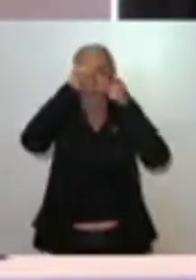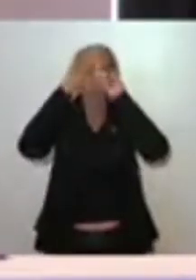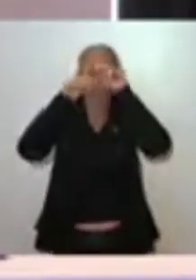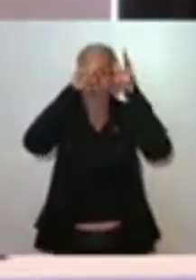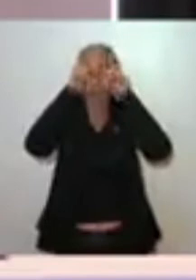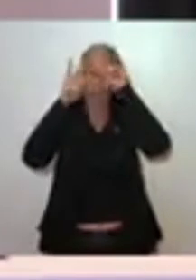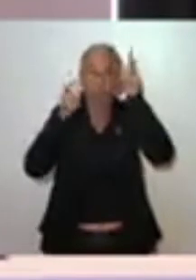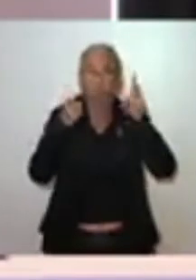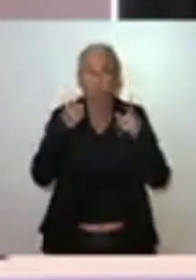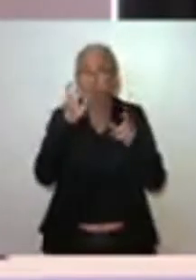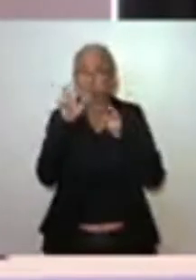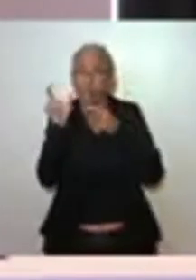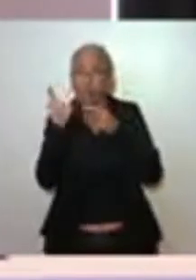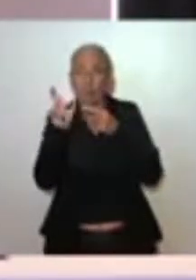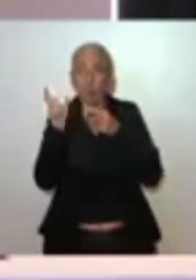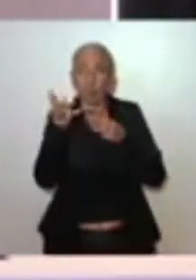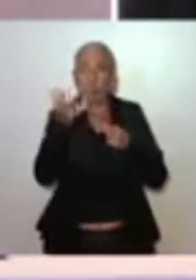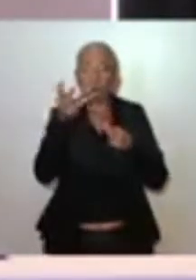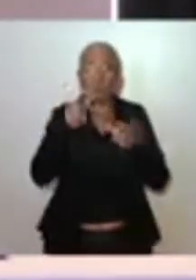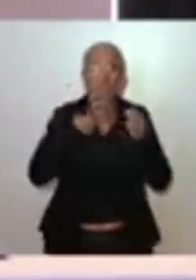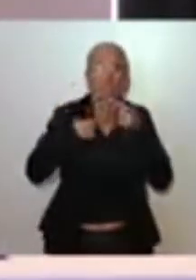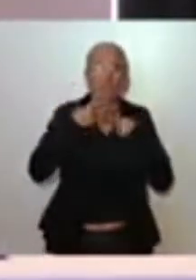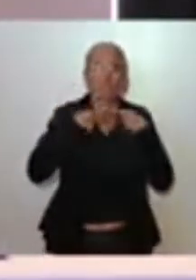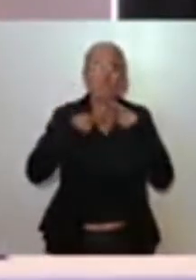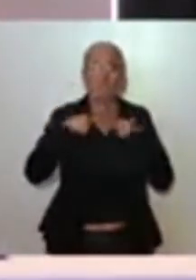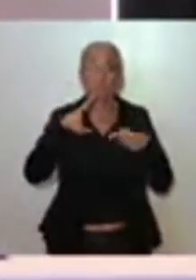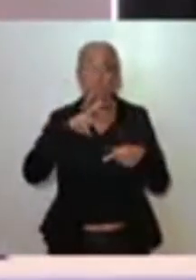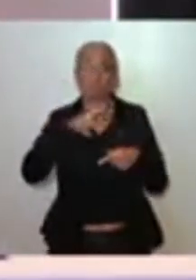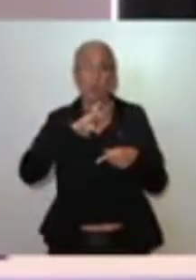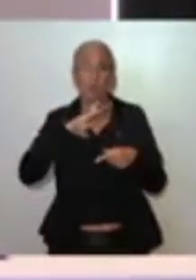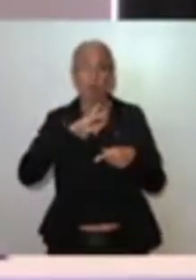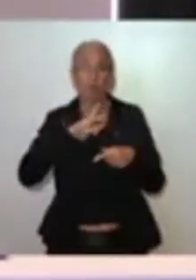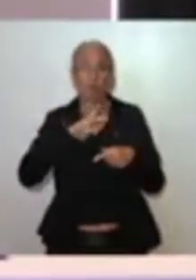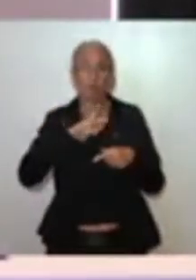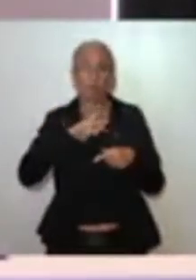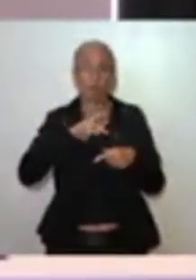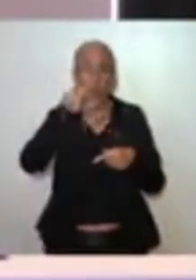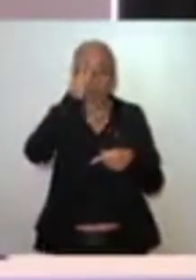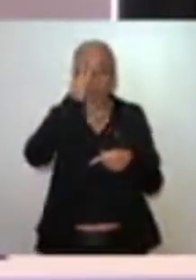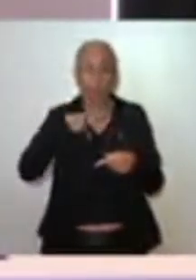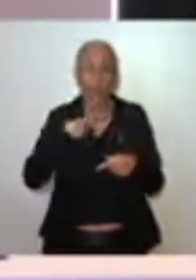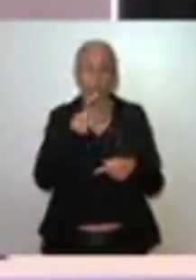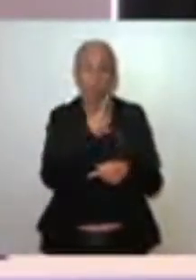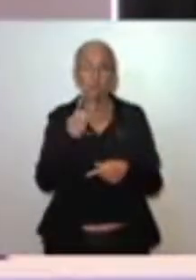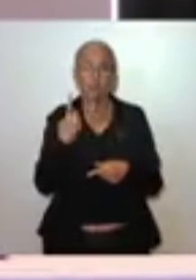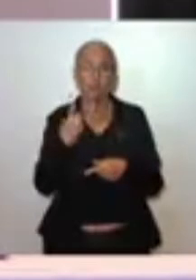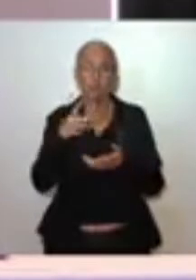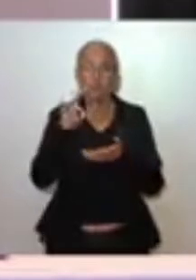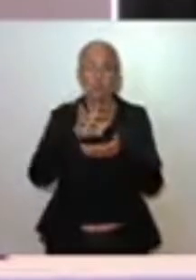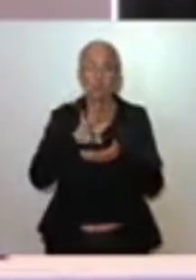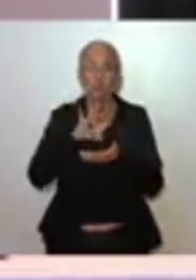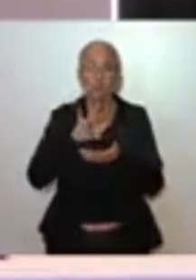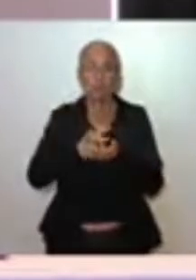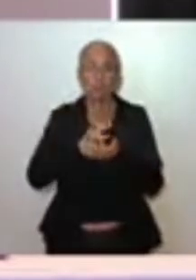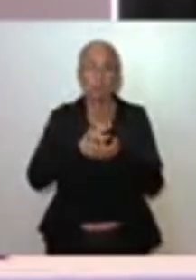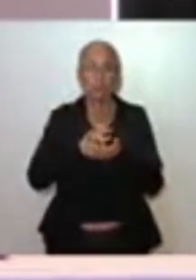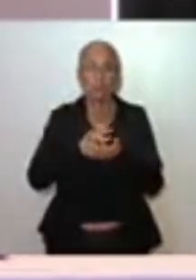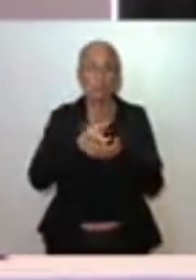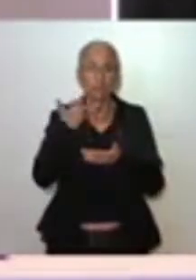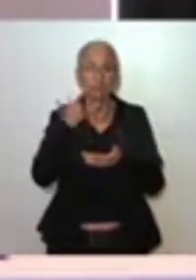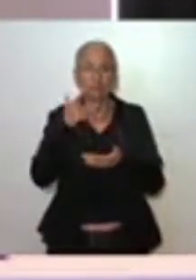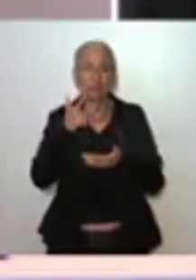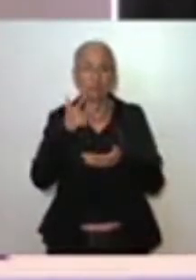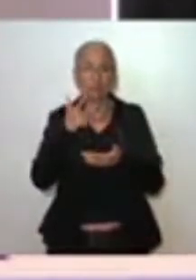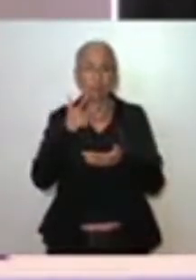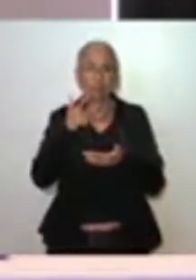narrativas que atendem aos seus propósitos isso torna a vida civilizada impossível a verdade não tem dono a